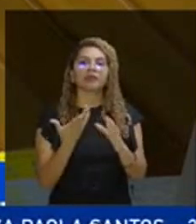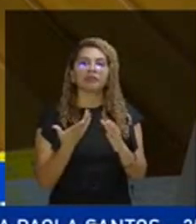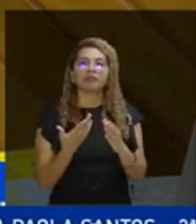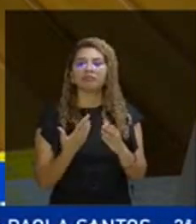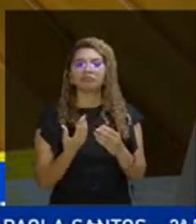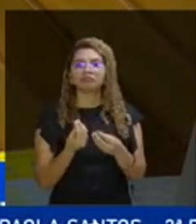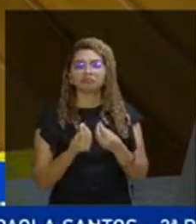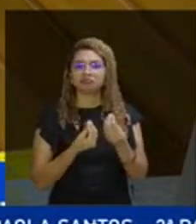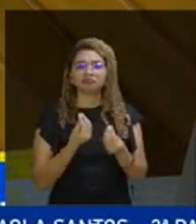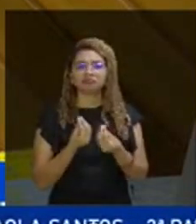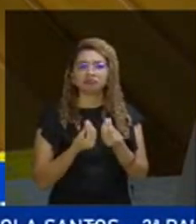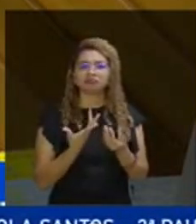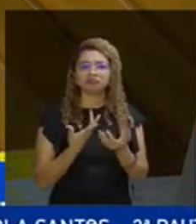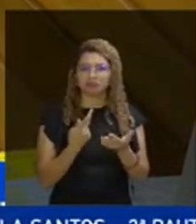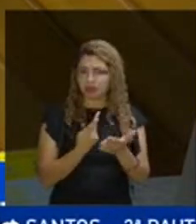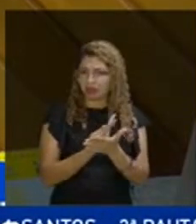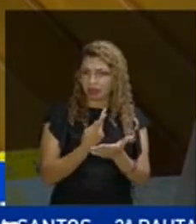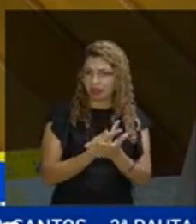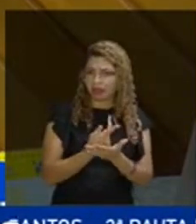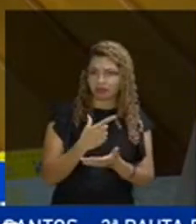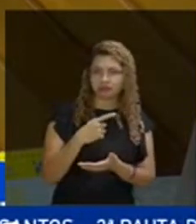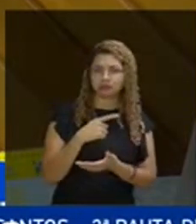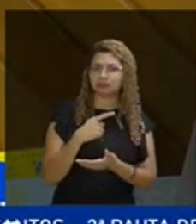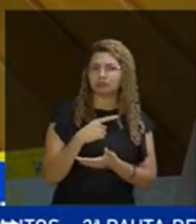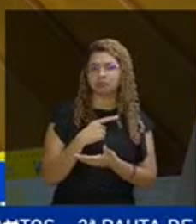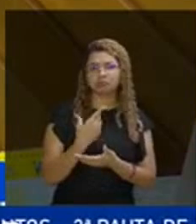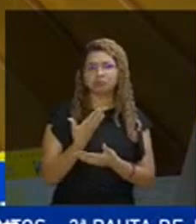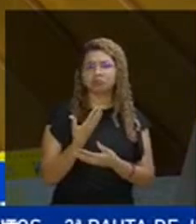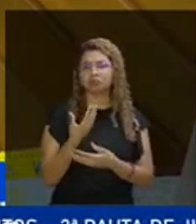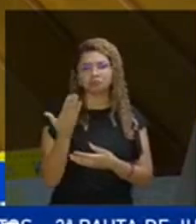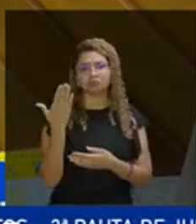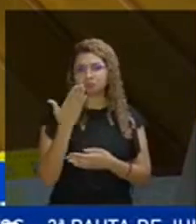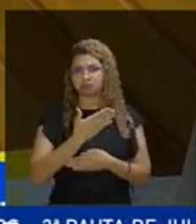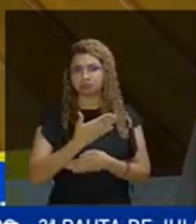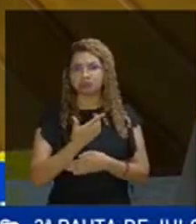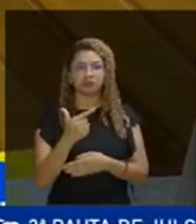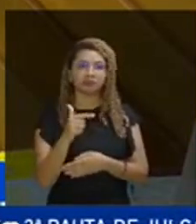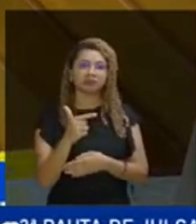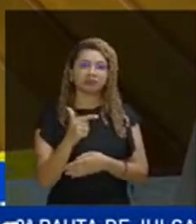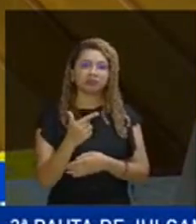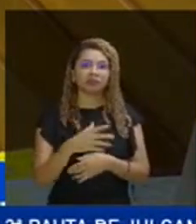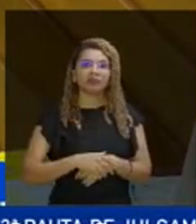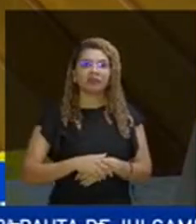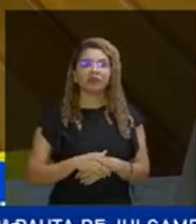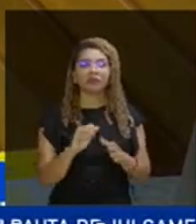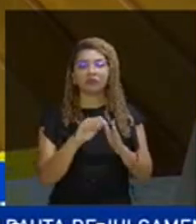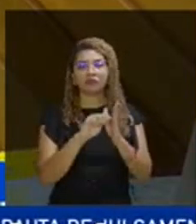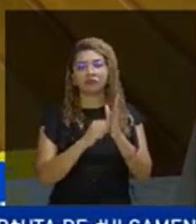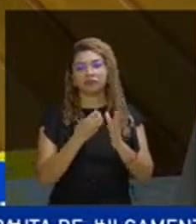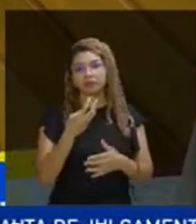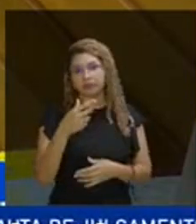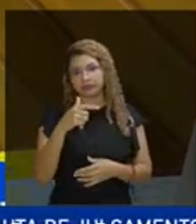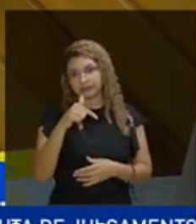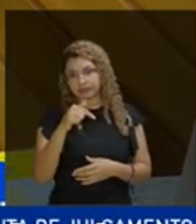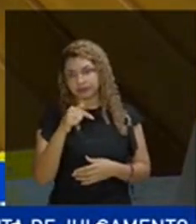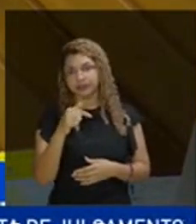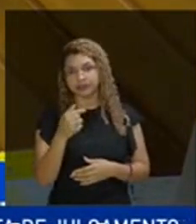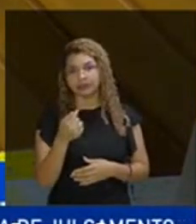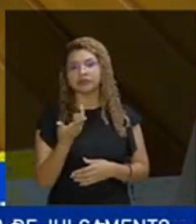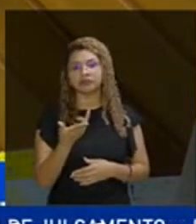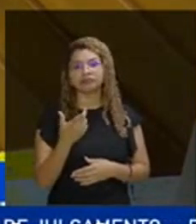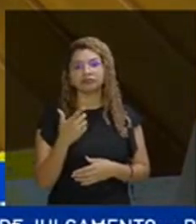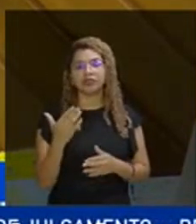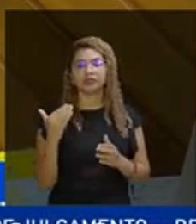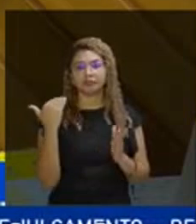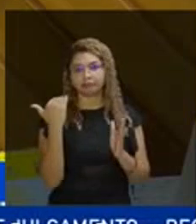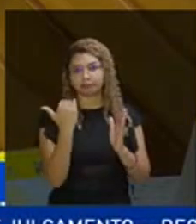qualquer irregularidade ou desrespeito à legislação aplicável. O artigo 37 da Lei das Eleições, utilizado como fundamento para o